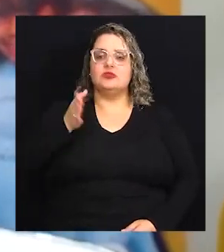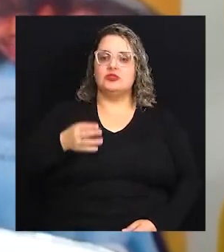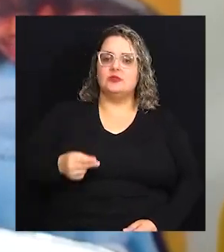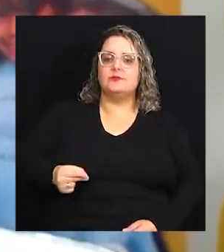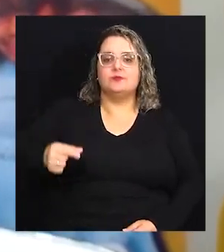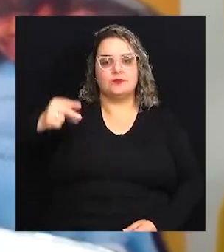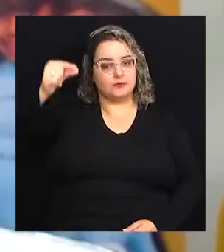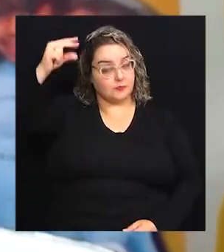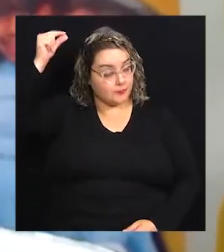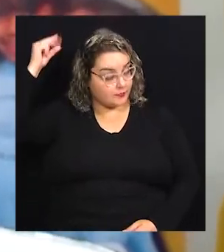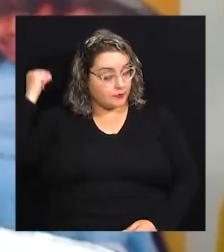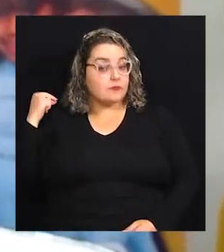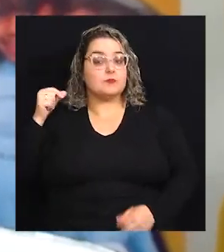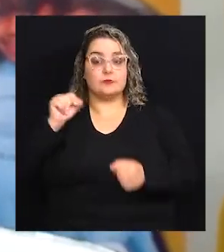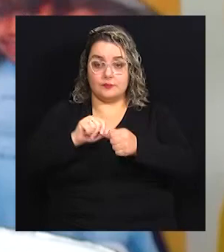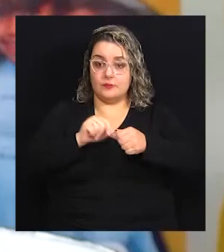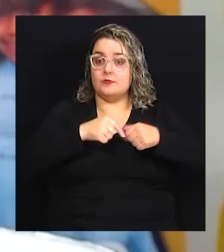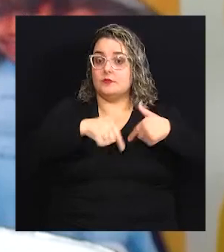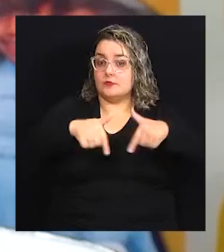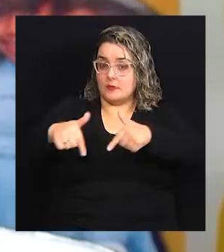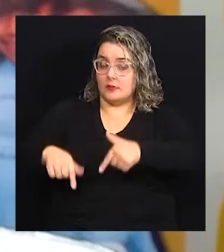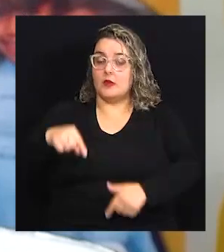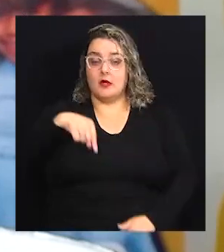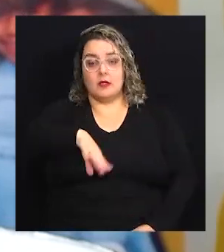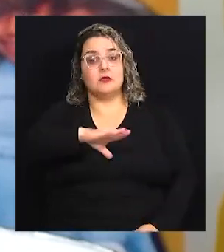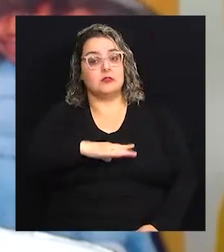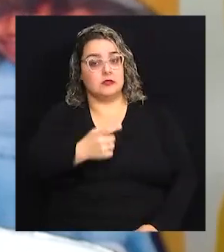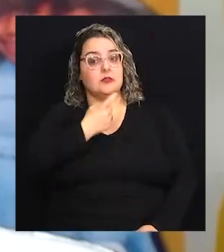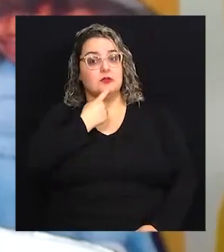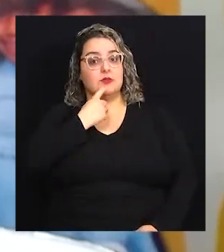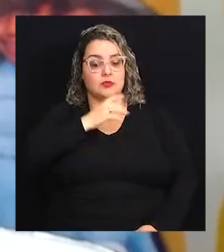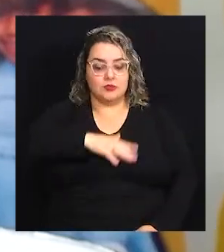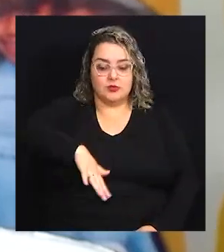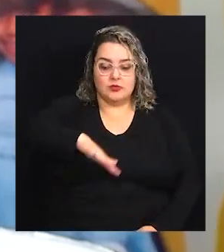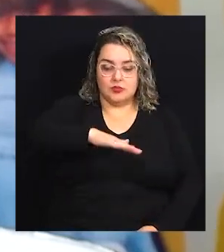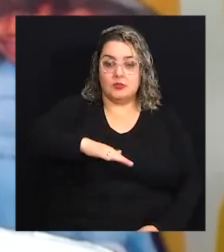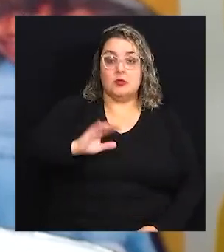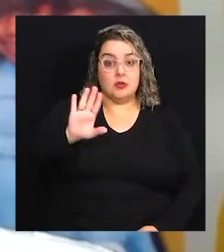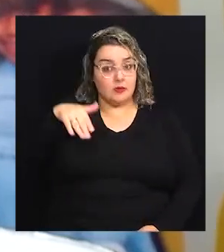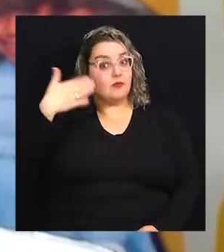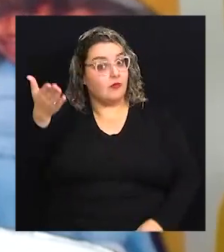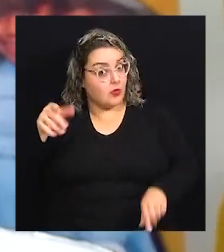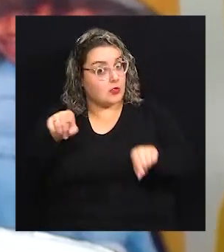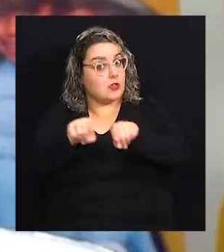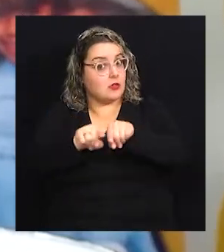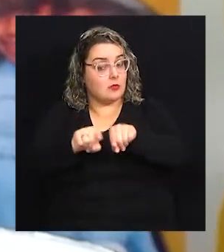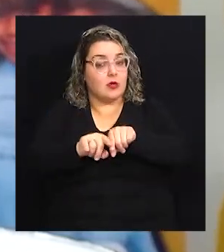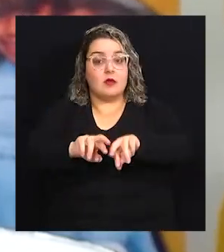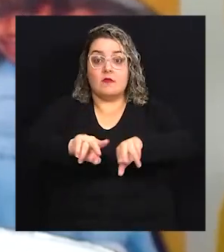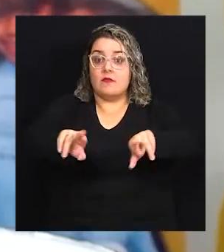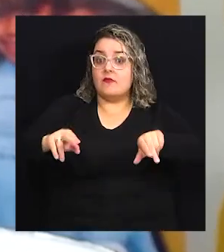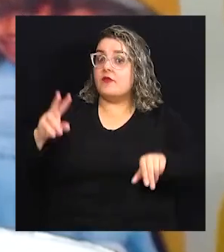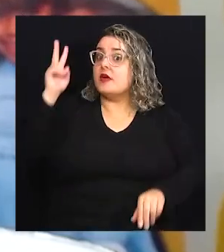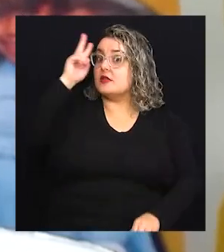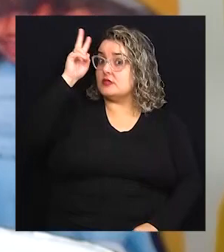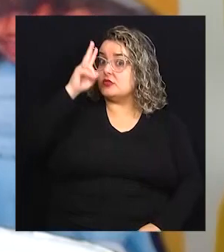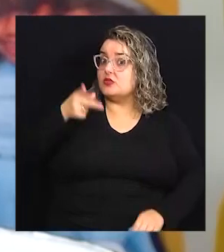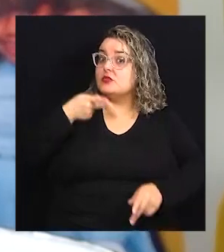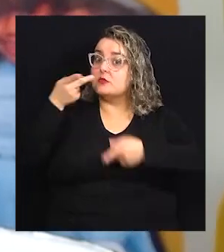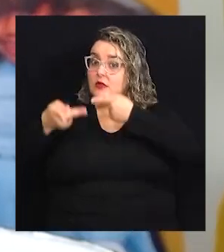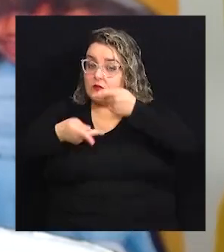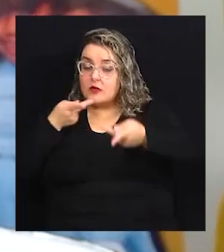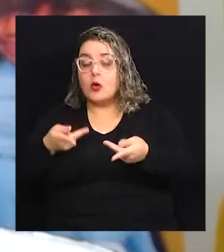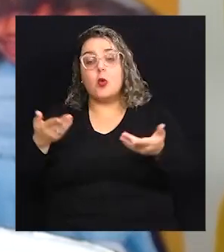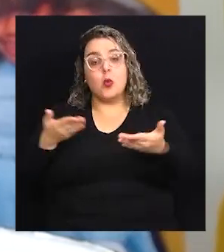já está há muito tempo fazendo trabalhos aqui em Campinas, na região e até mesmo fora. Tem muita história para